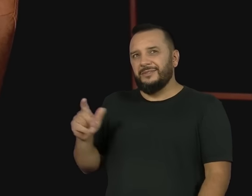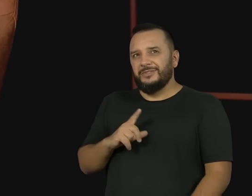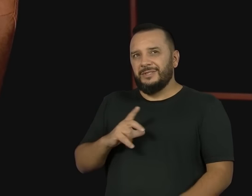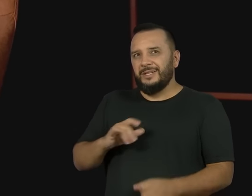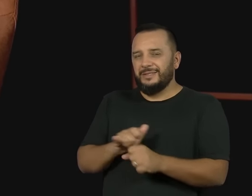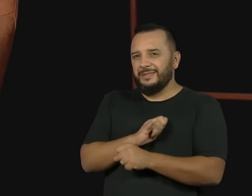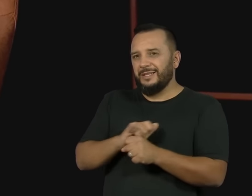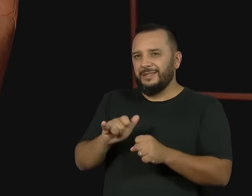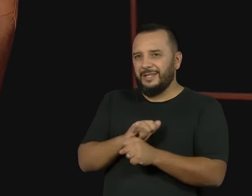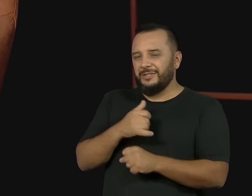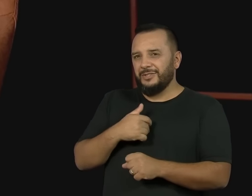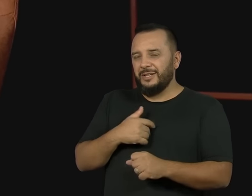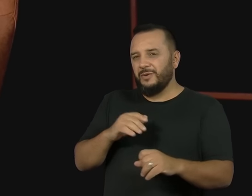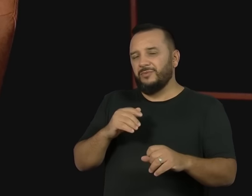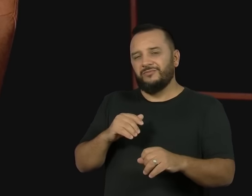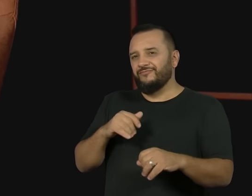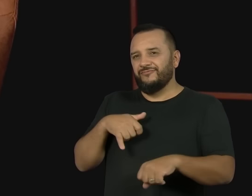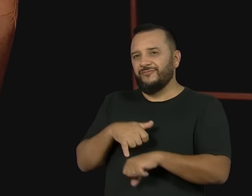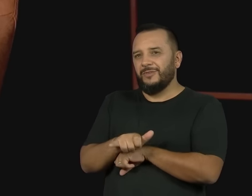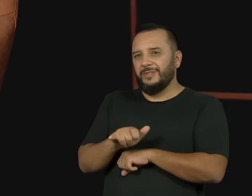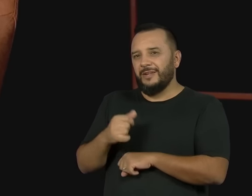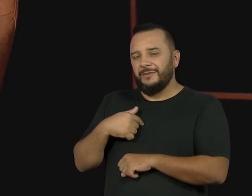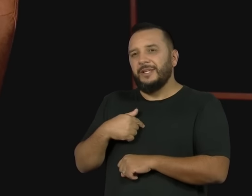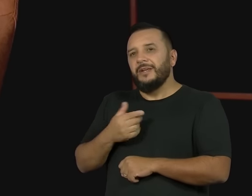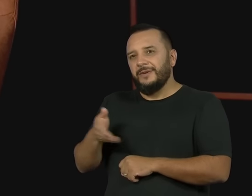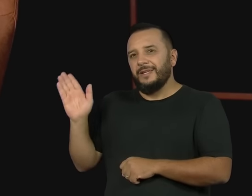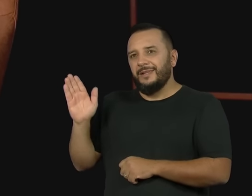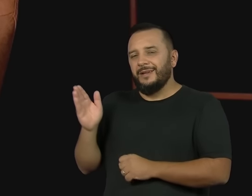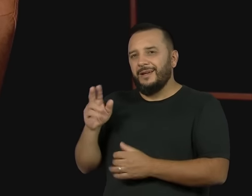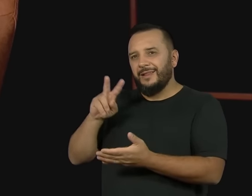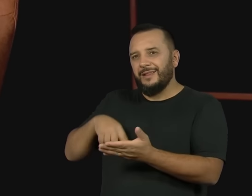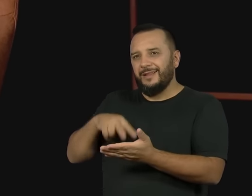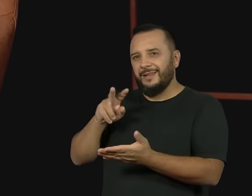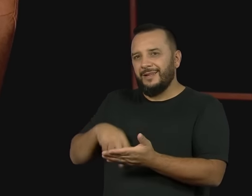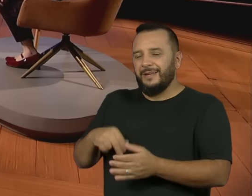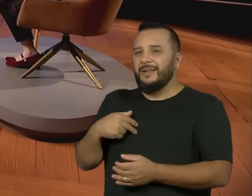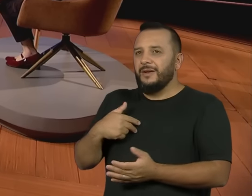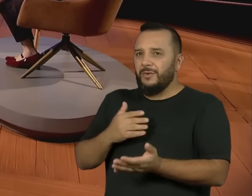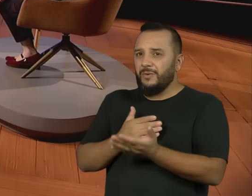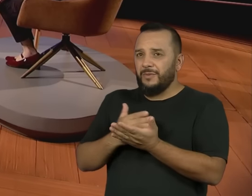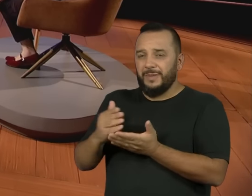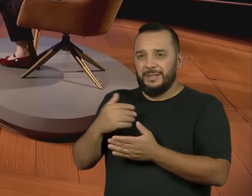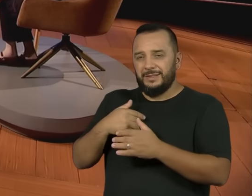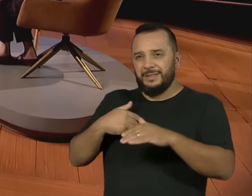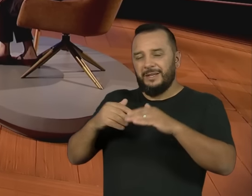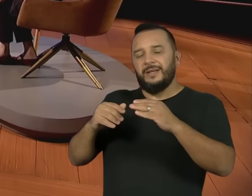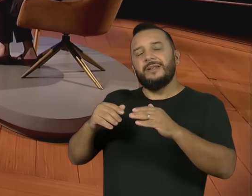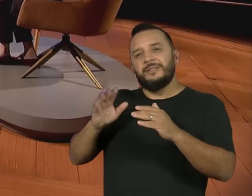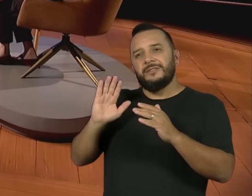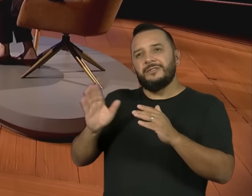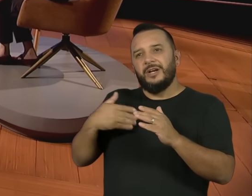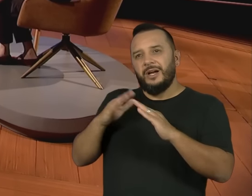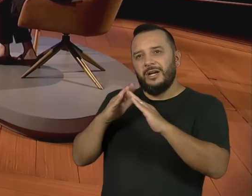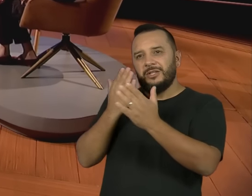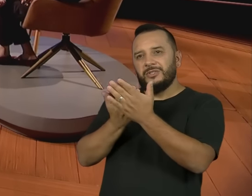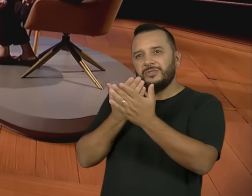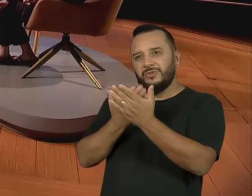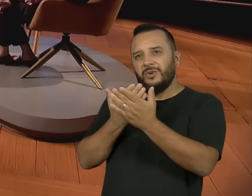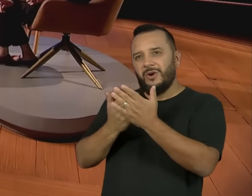para cabular e eu ia ler mesmo. Eu comecei lendo nos porões do